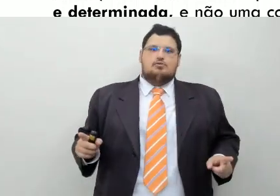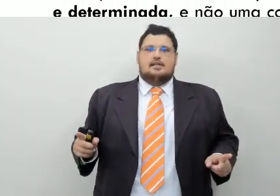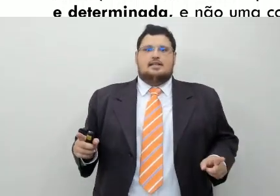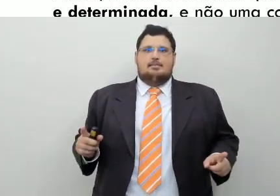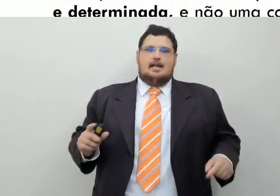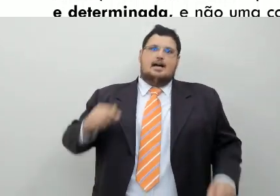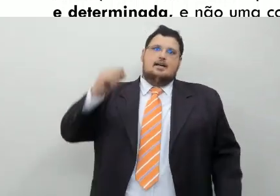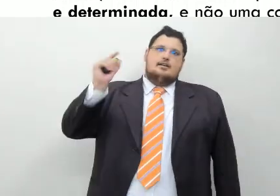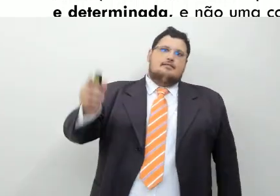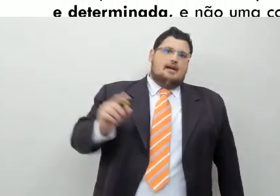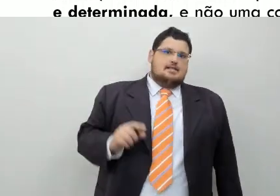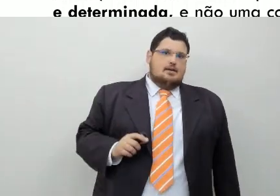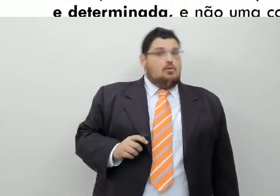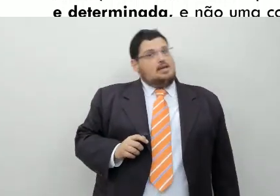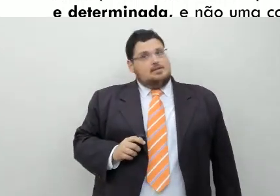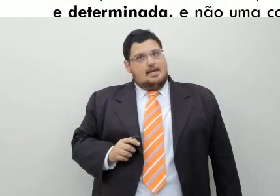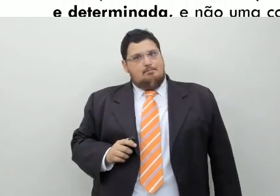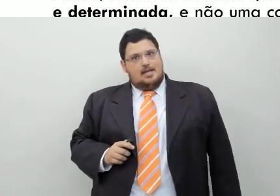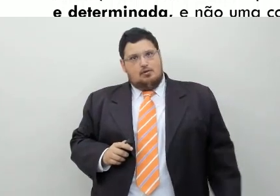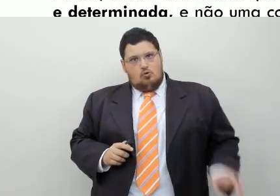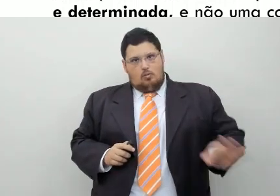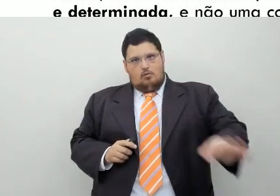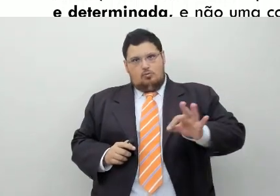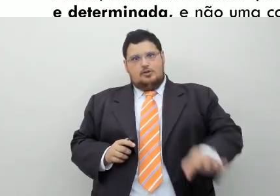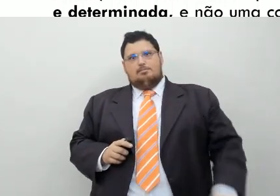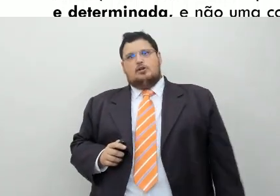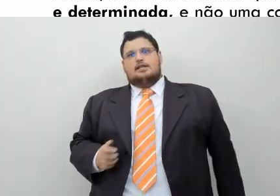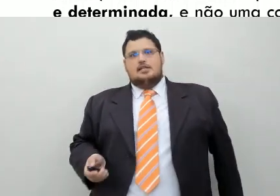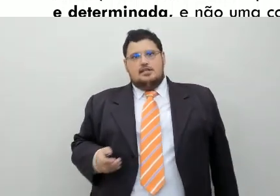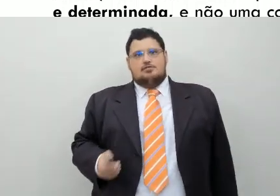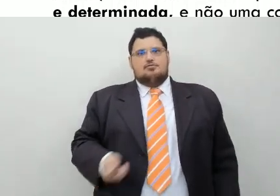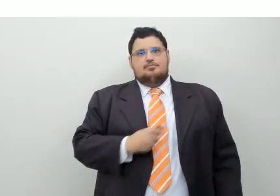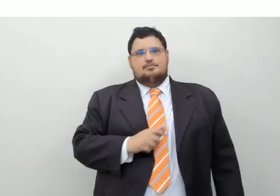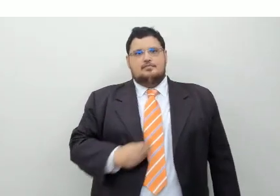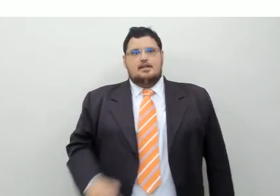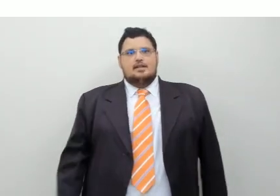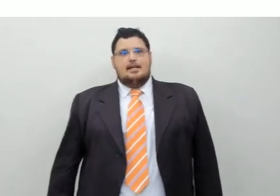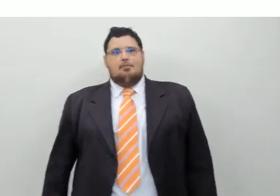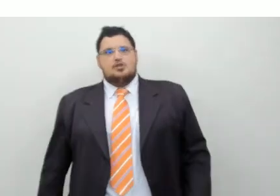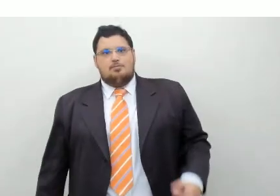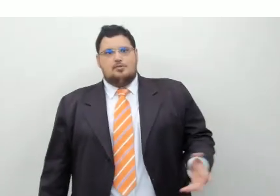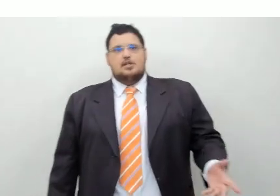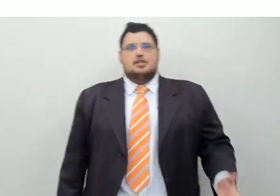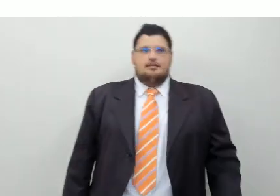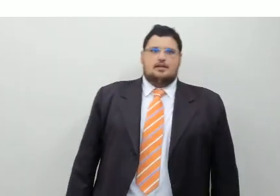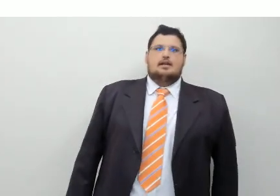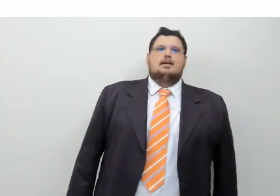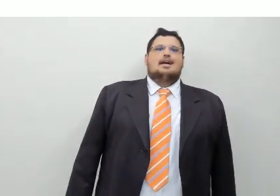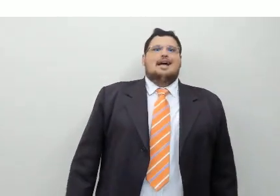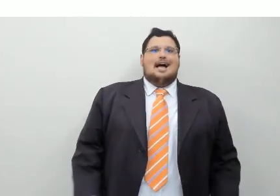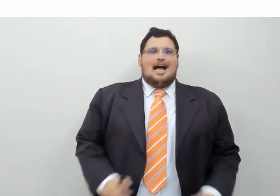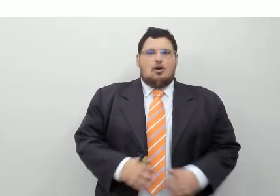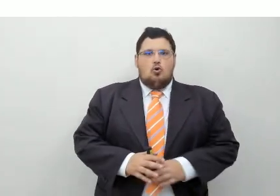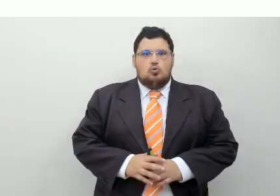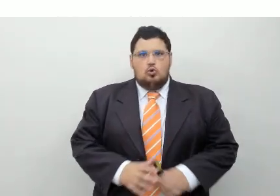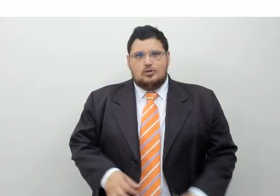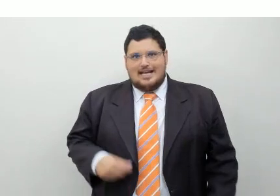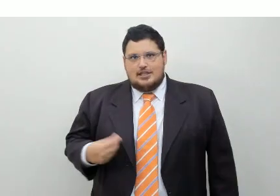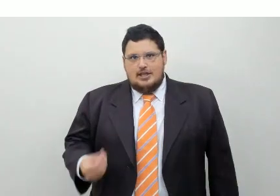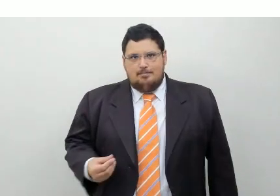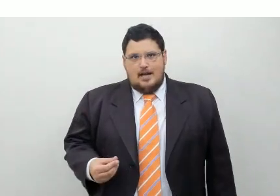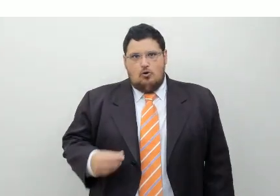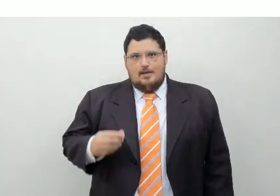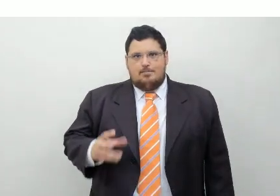não consegue determinar, vai ser um crime de perigo comum, muito importante isso. Depois, tipo objetivo, né? A